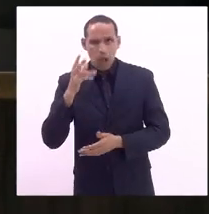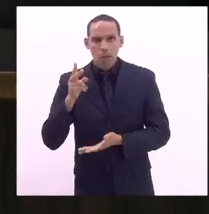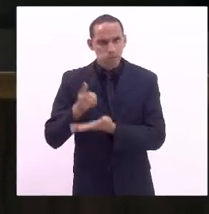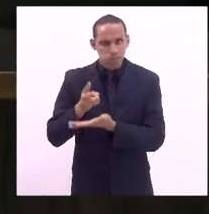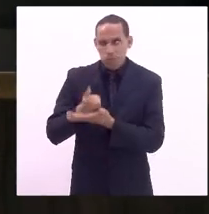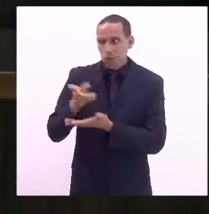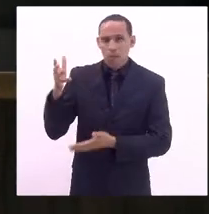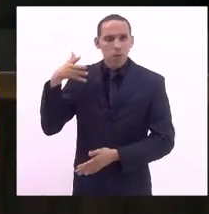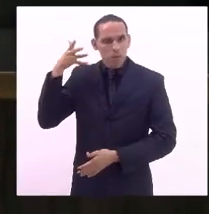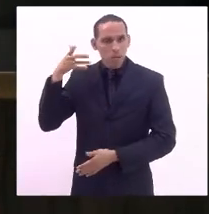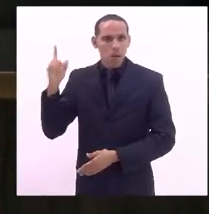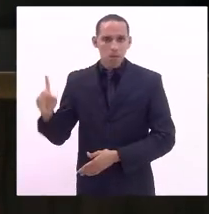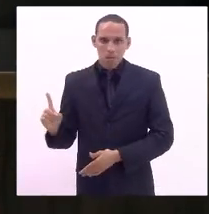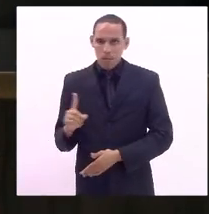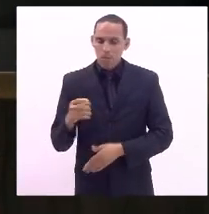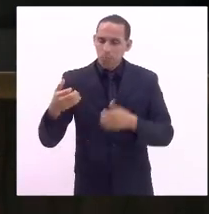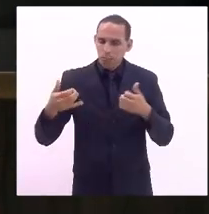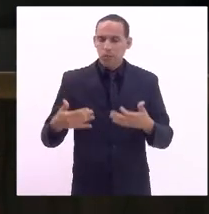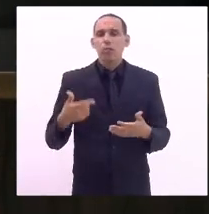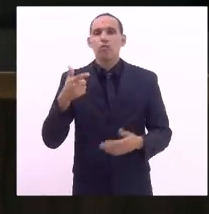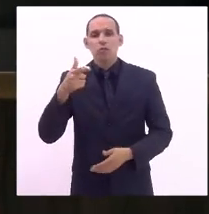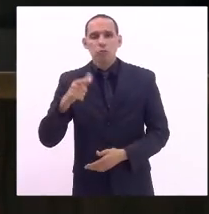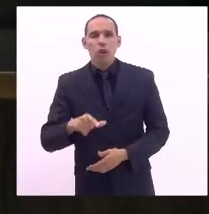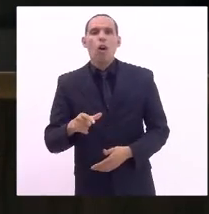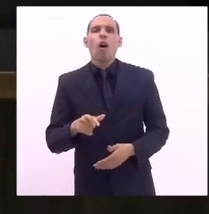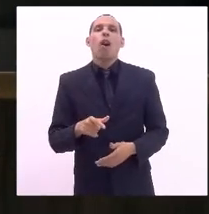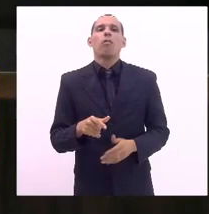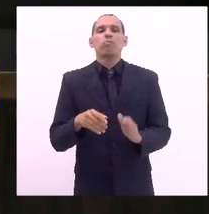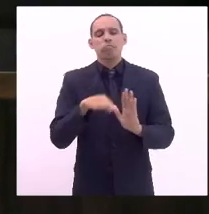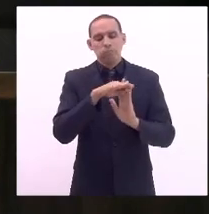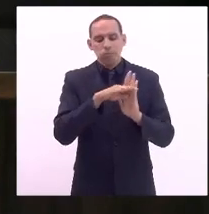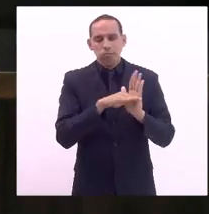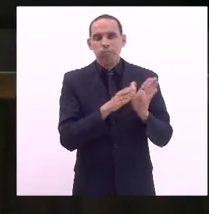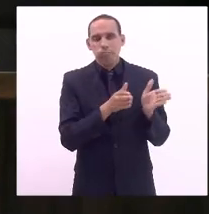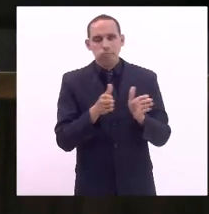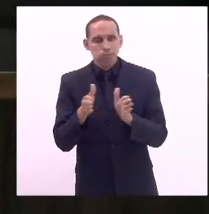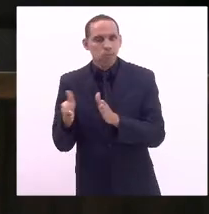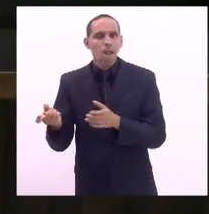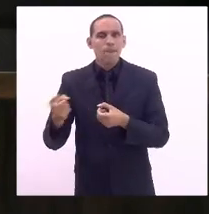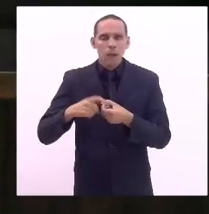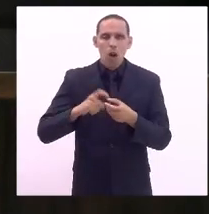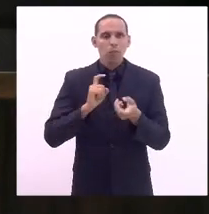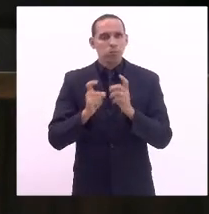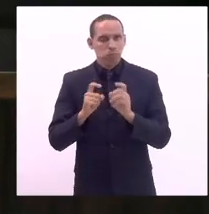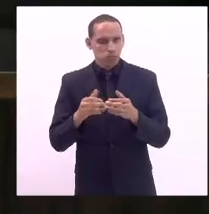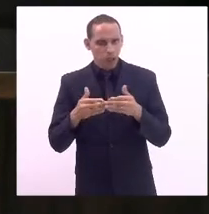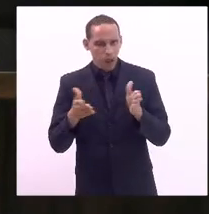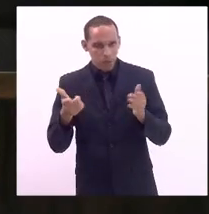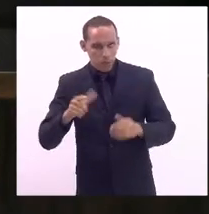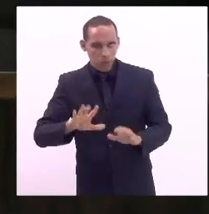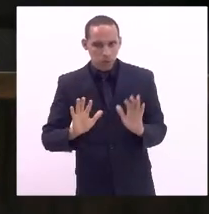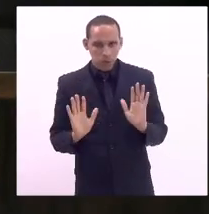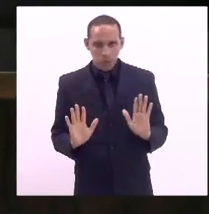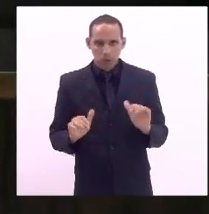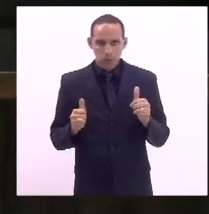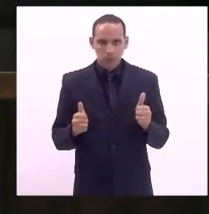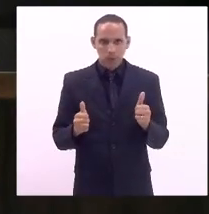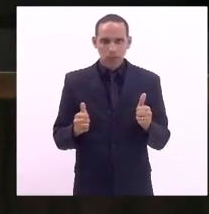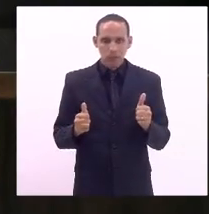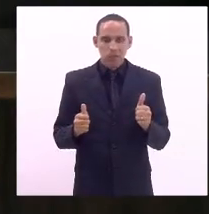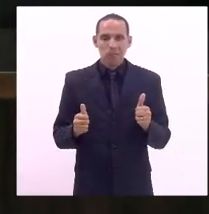aqui. Vou tomar novamente, vou chamar os trabalhos à ordem, retomar a sessão, tá?